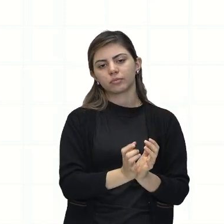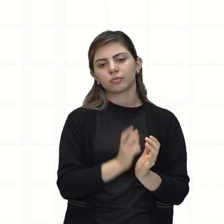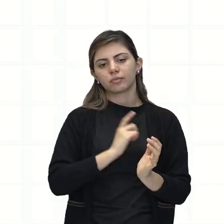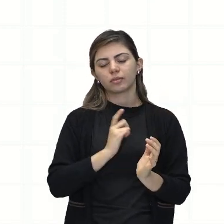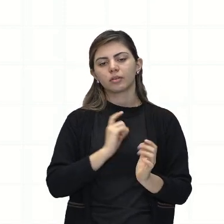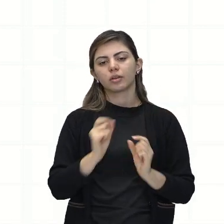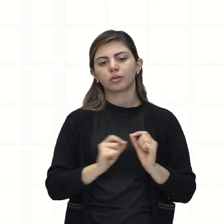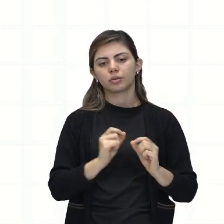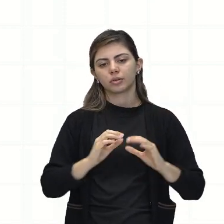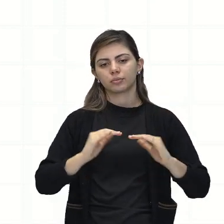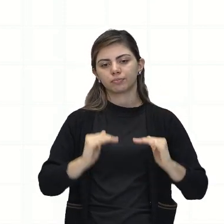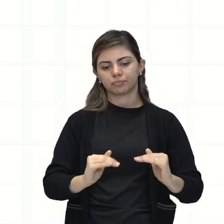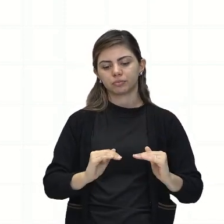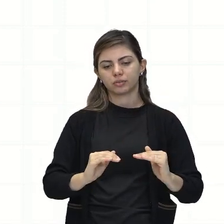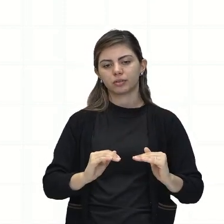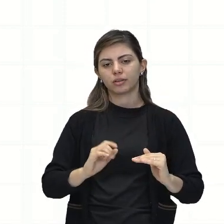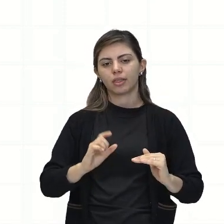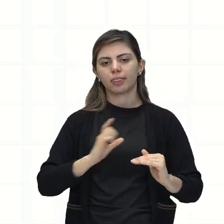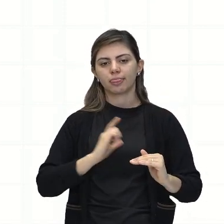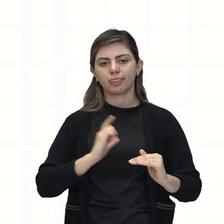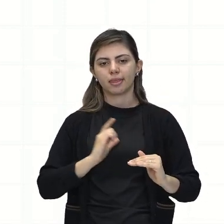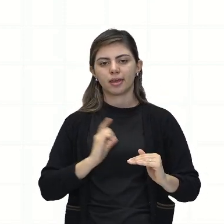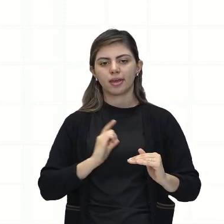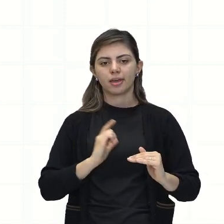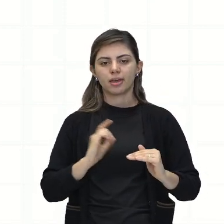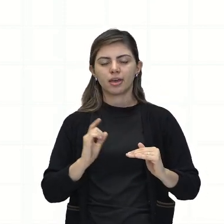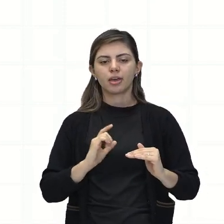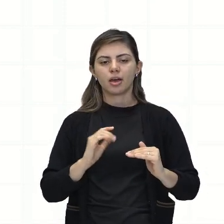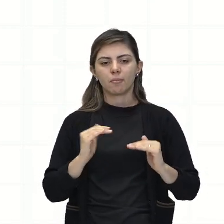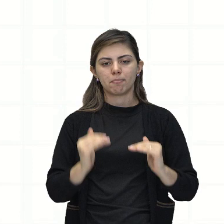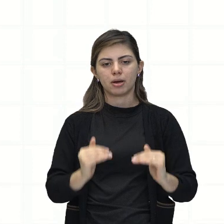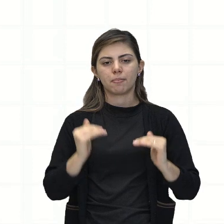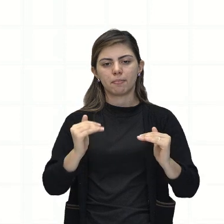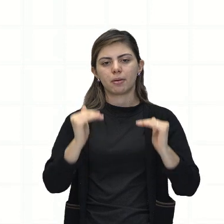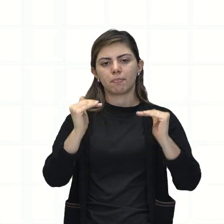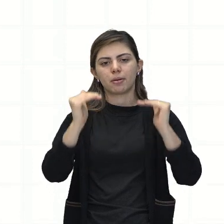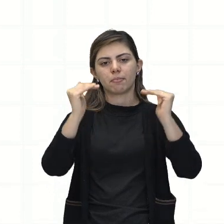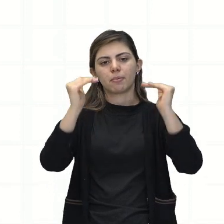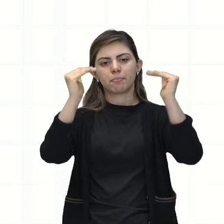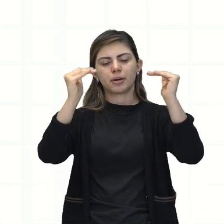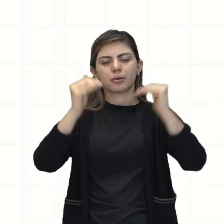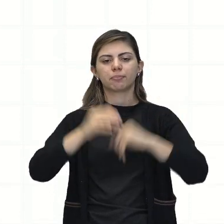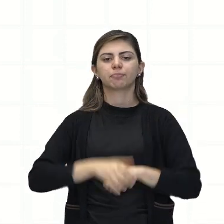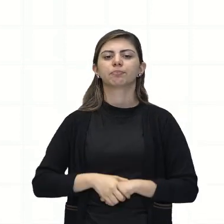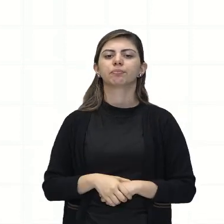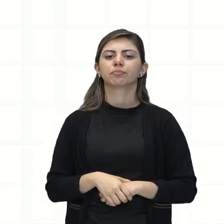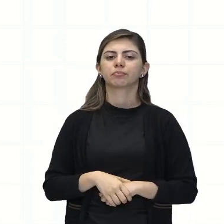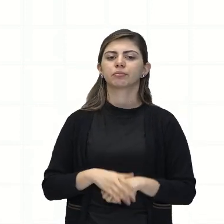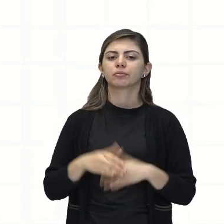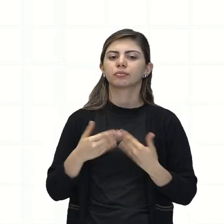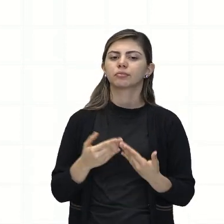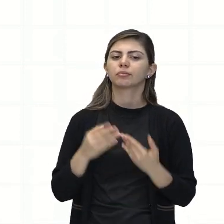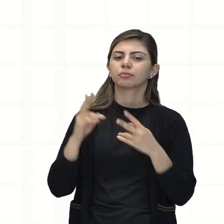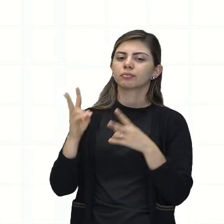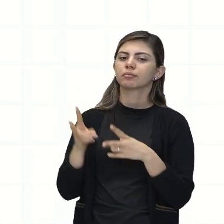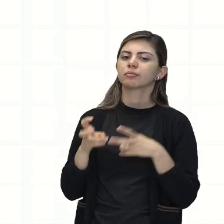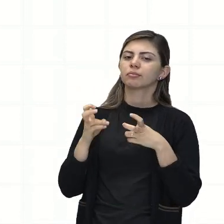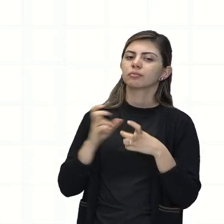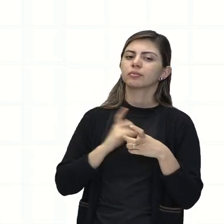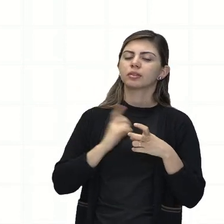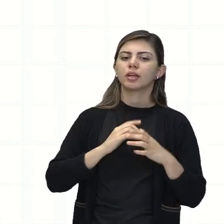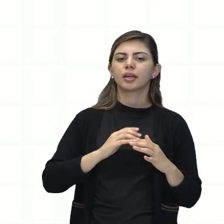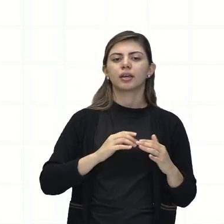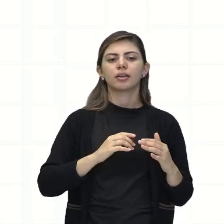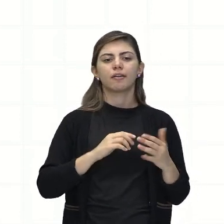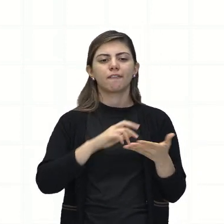específico até o reino, né? Então, nós temos aqui, vejam, uma maior